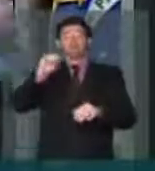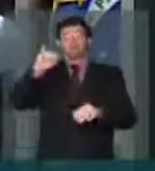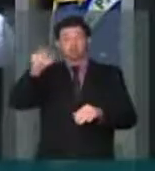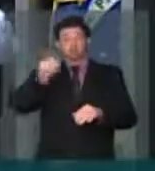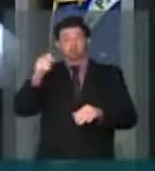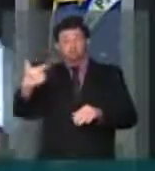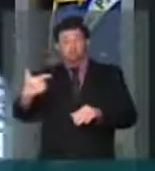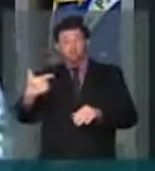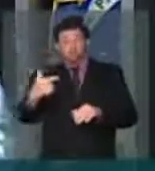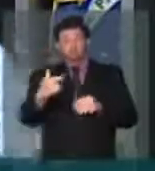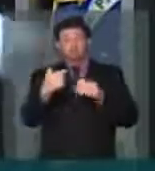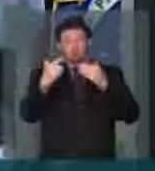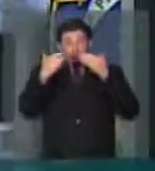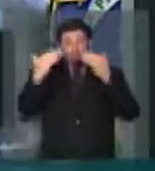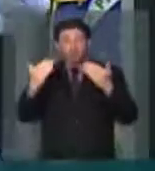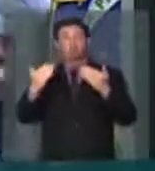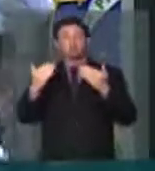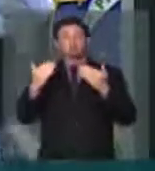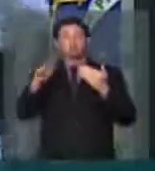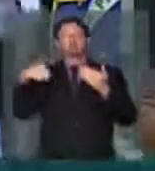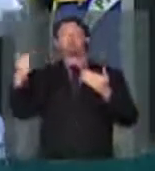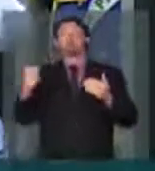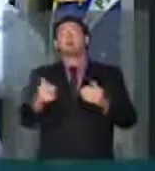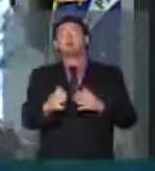só aparece quando